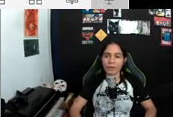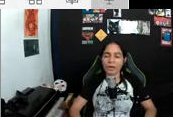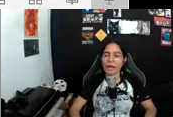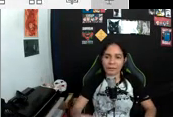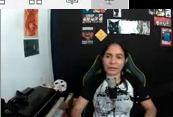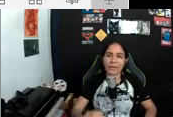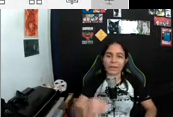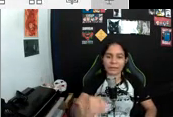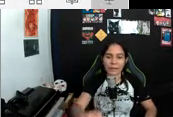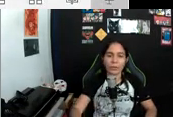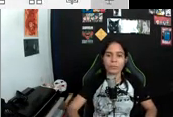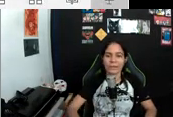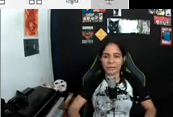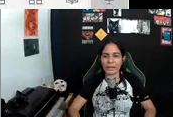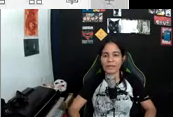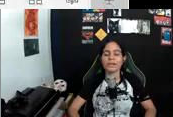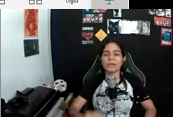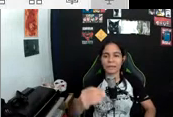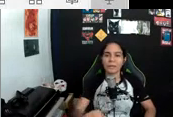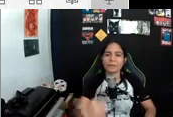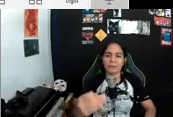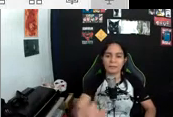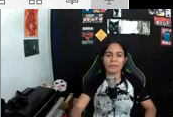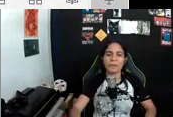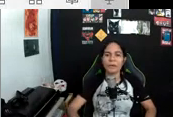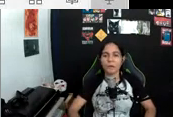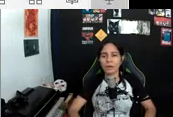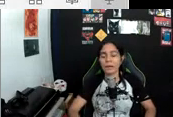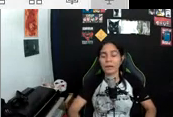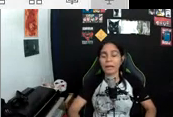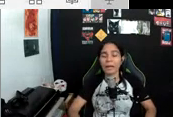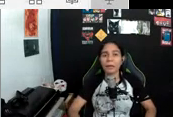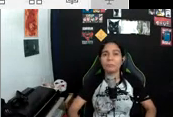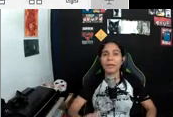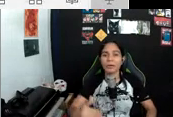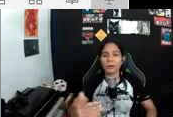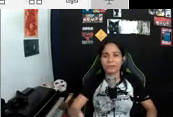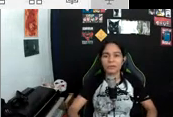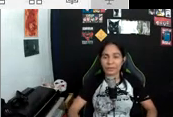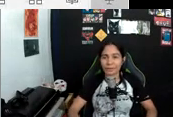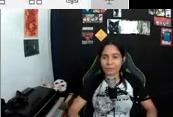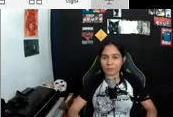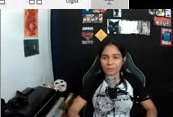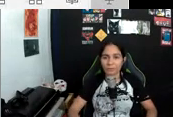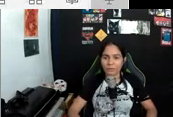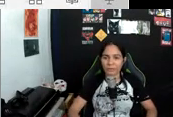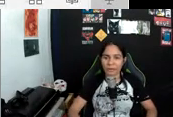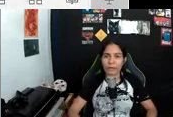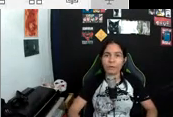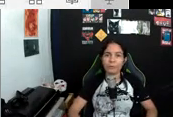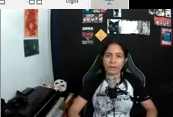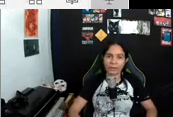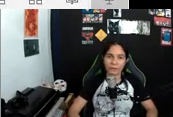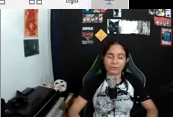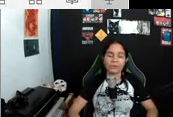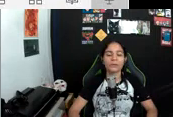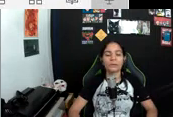inimigo seu. Ali ele está como paciente e ali você vai ter que colocar a melhor assistência que você possa